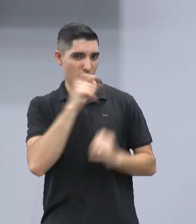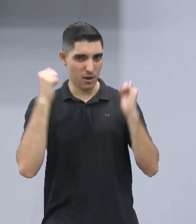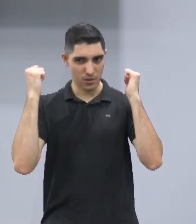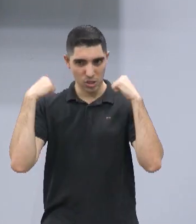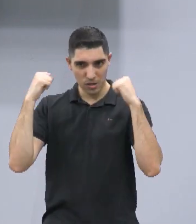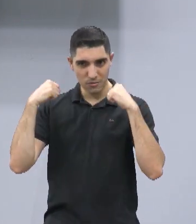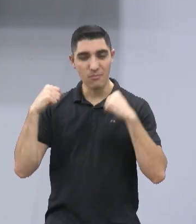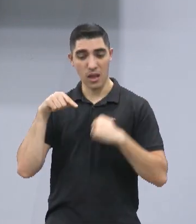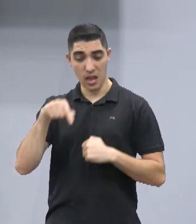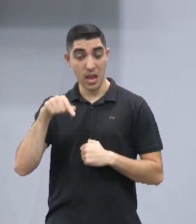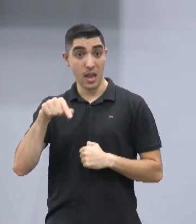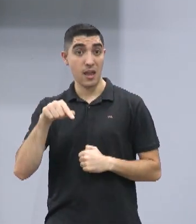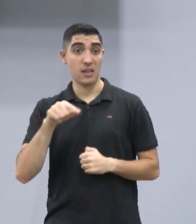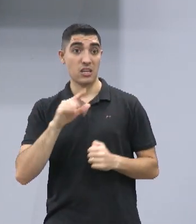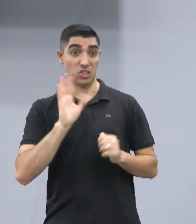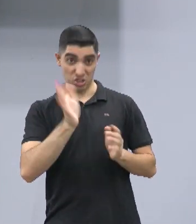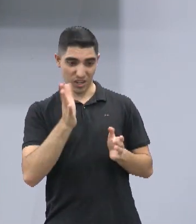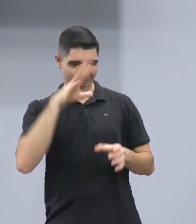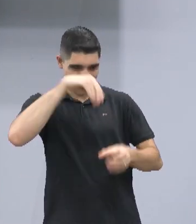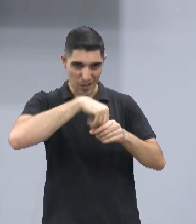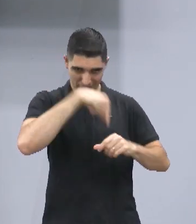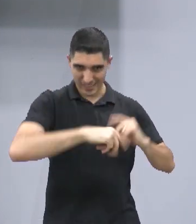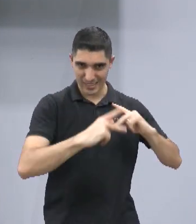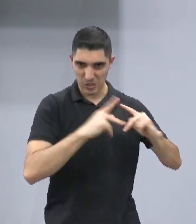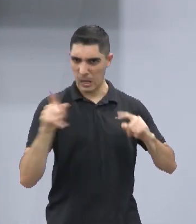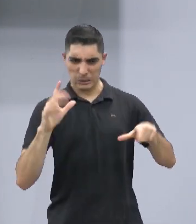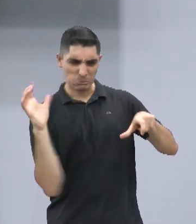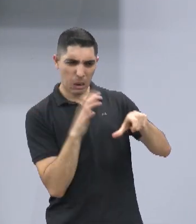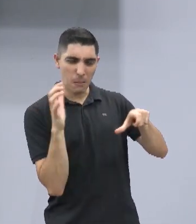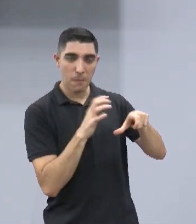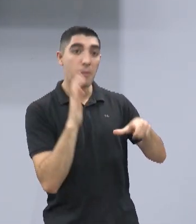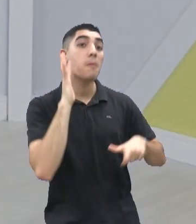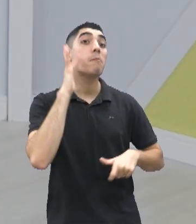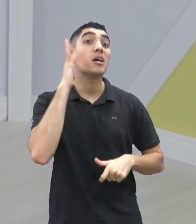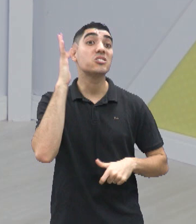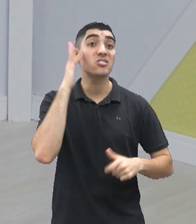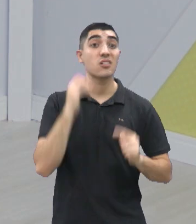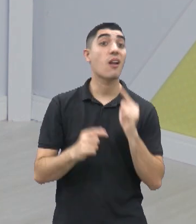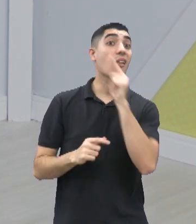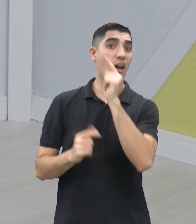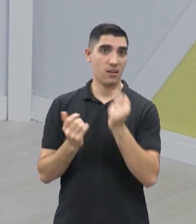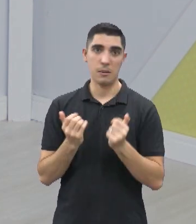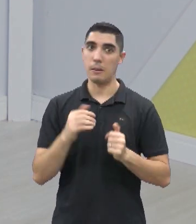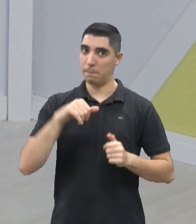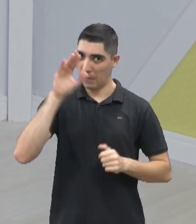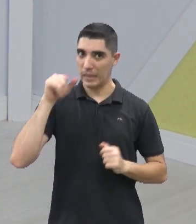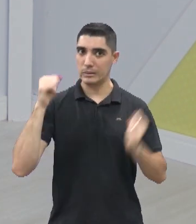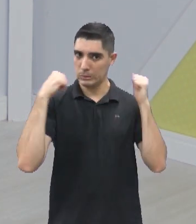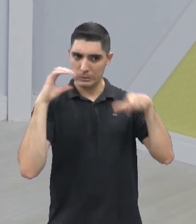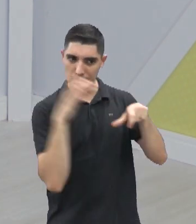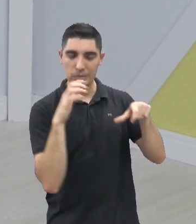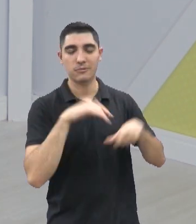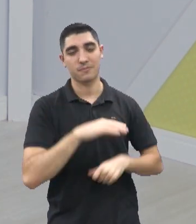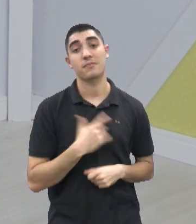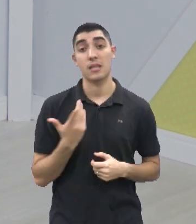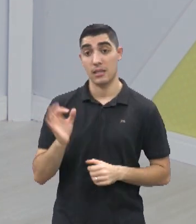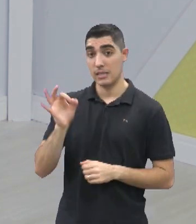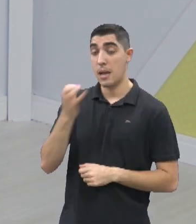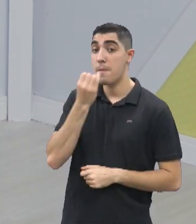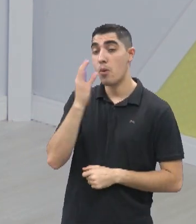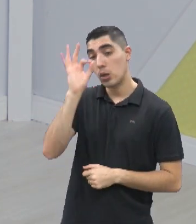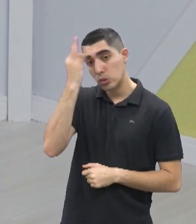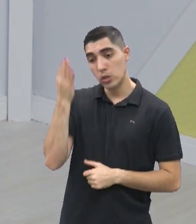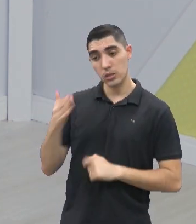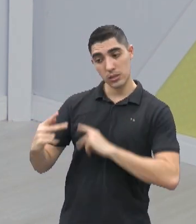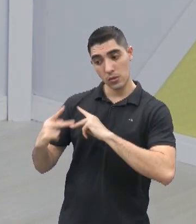resultado e jogando em casa, vai vir ataque quase 100% da partida. Pois é. Sucesso aí para o Rodrigo Bogi, para as meninas do São